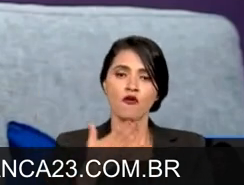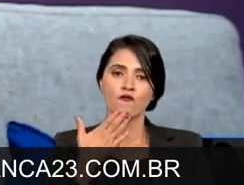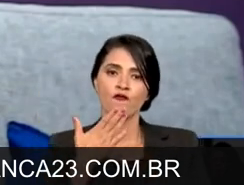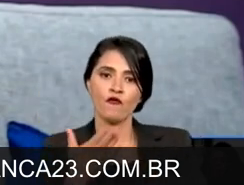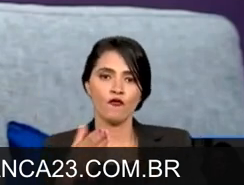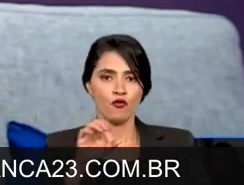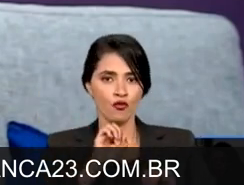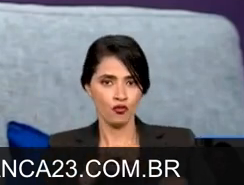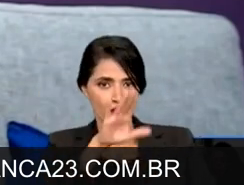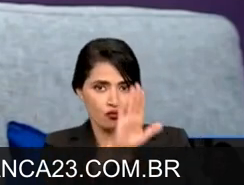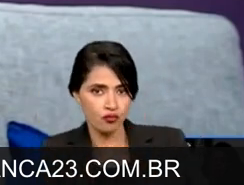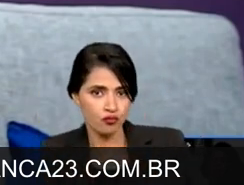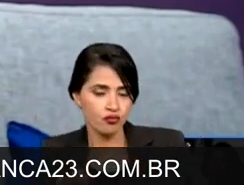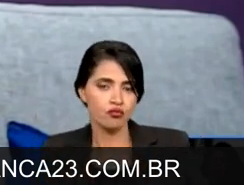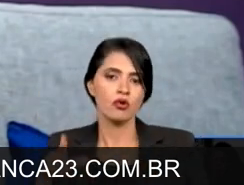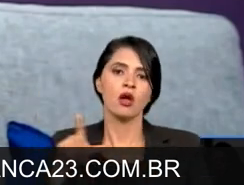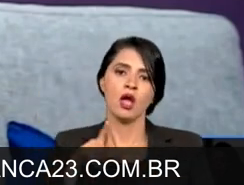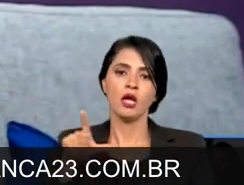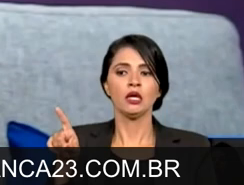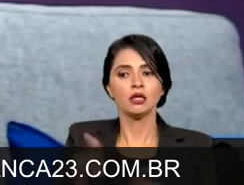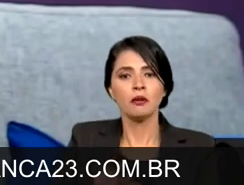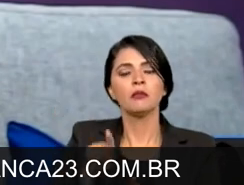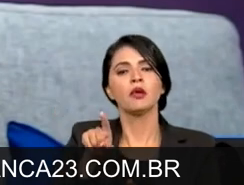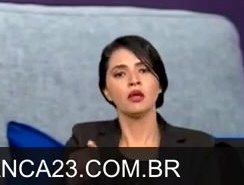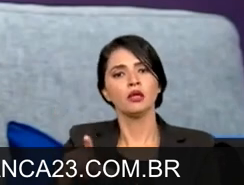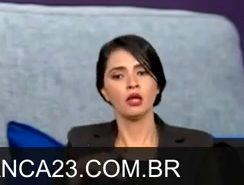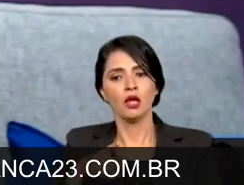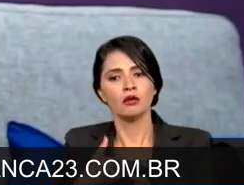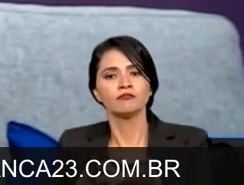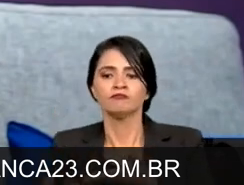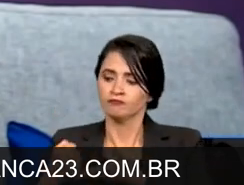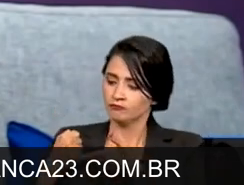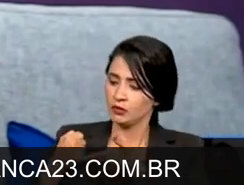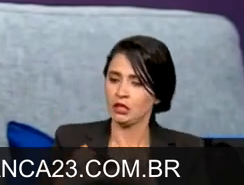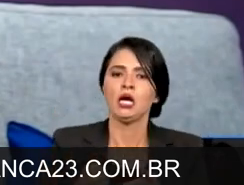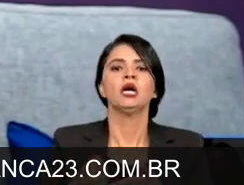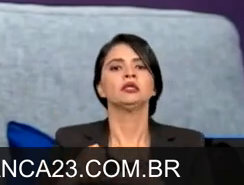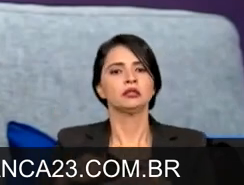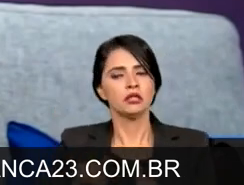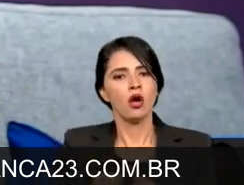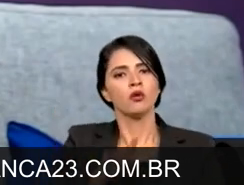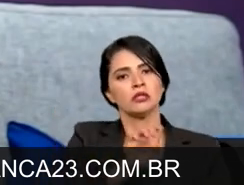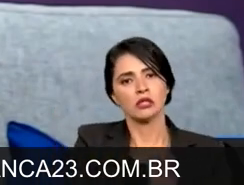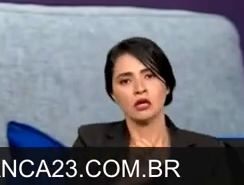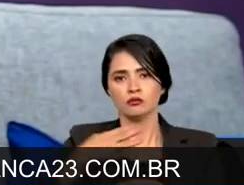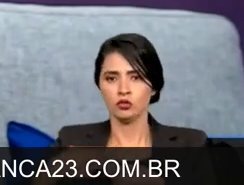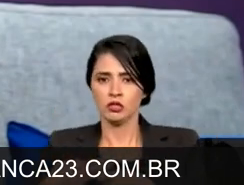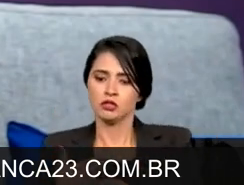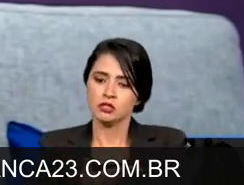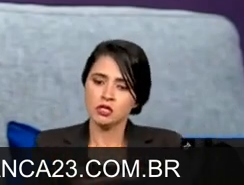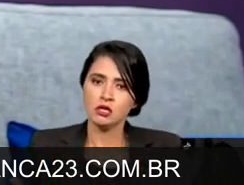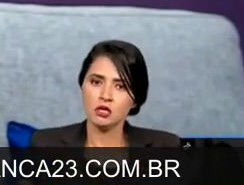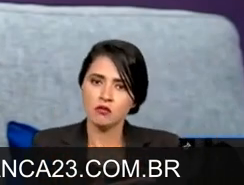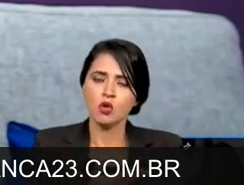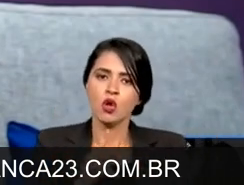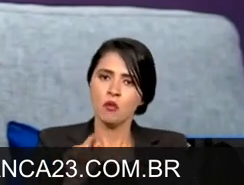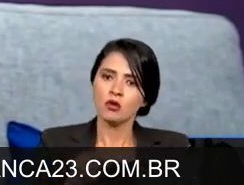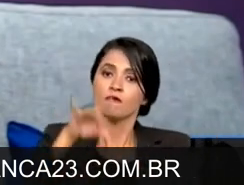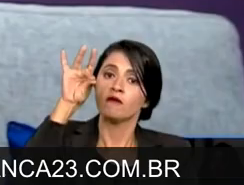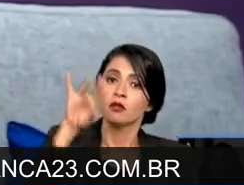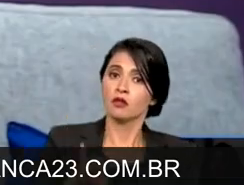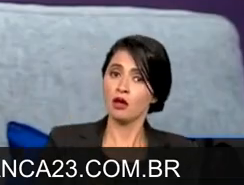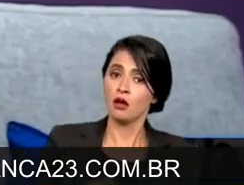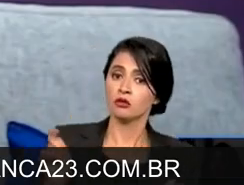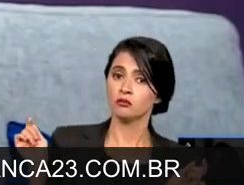educação infantil, em que envolva a colaboração, a cooperação entre estados e municípios, para que de